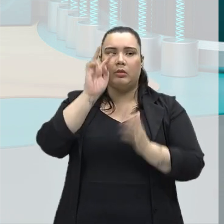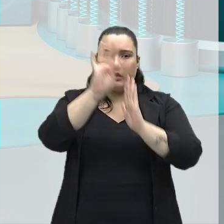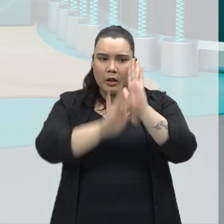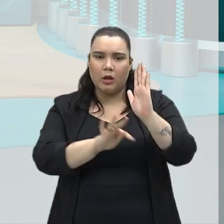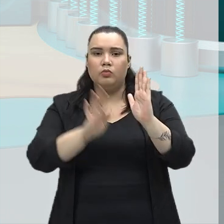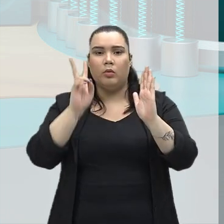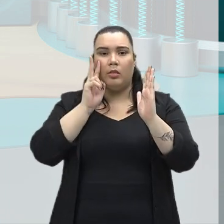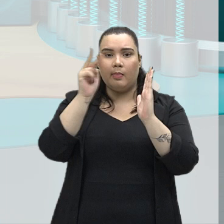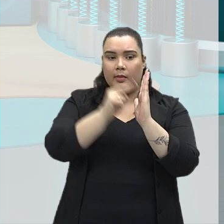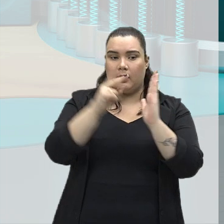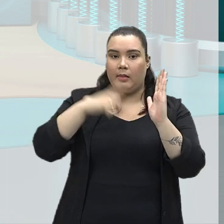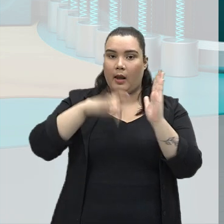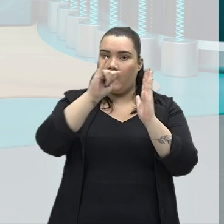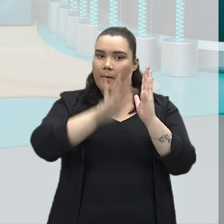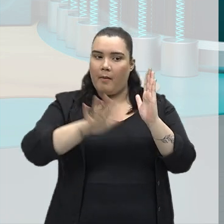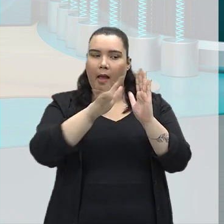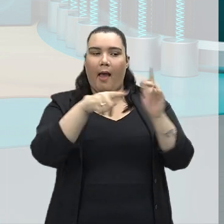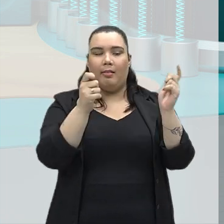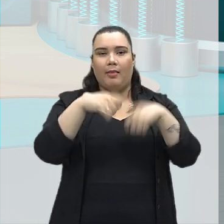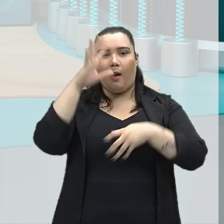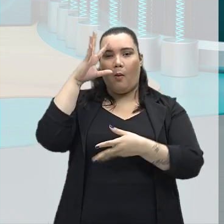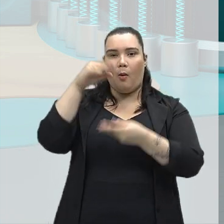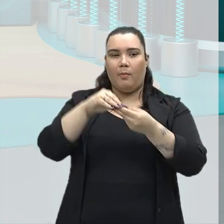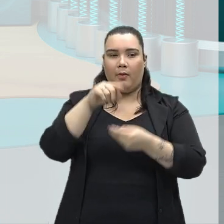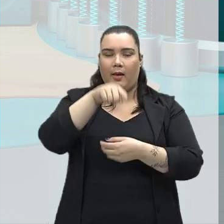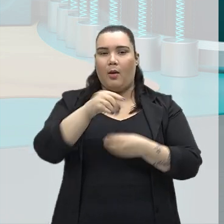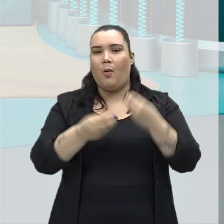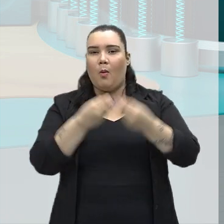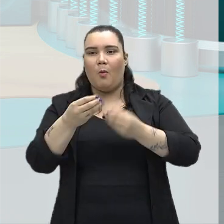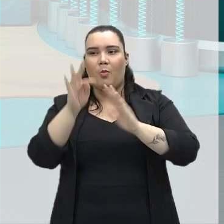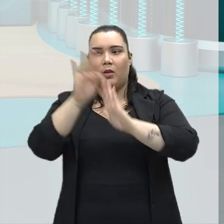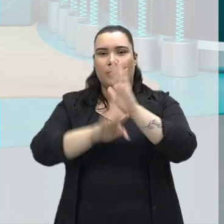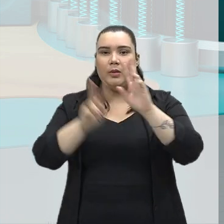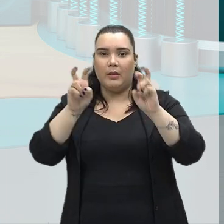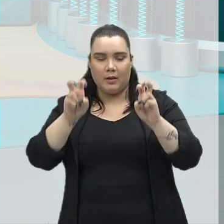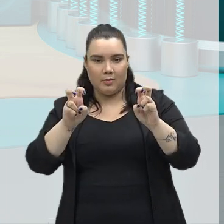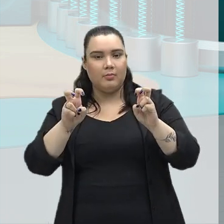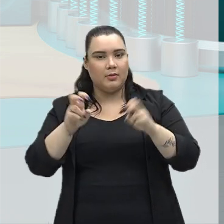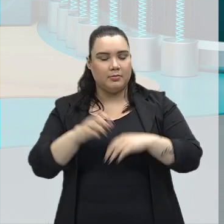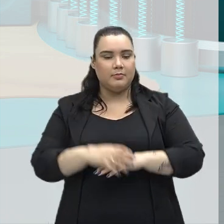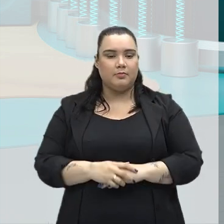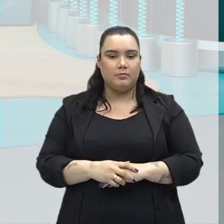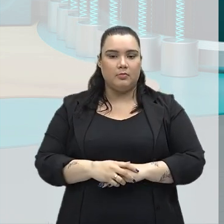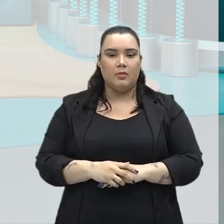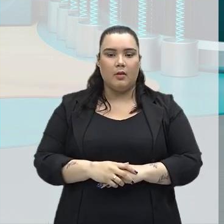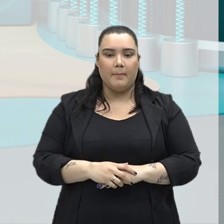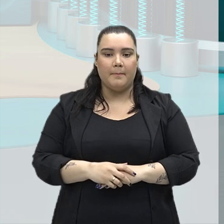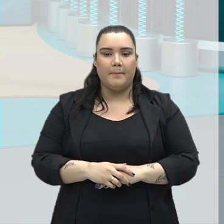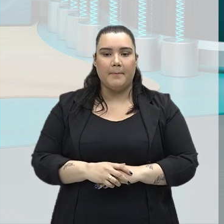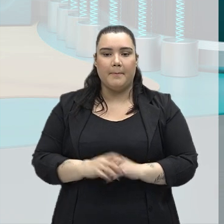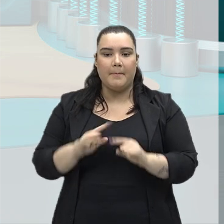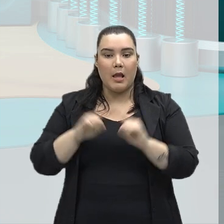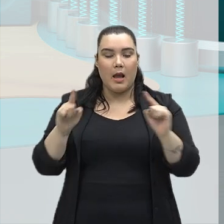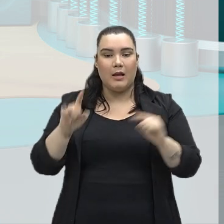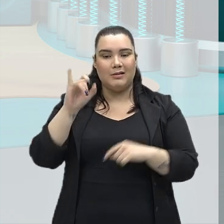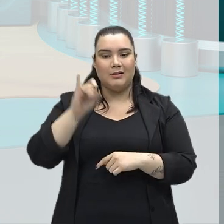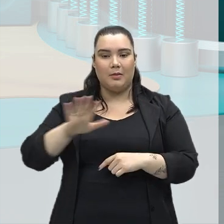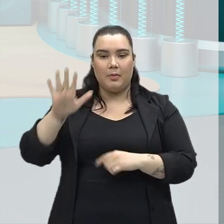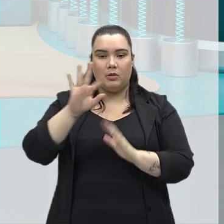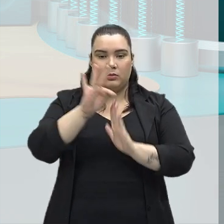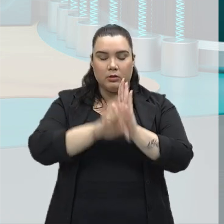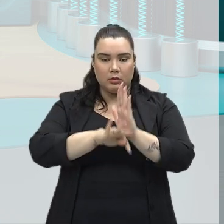texto. Então, a imagem ali, ela não é para enfeitar, não. Aí, para ficar bonitinho, fica legal. Porém, as imagens nos textos, elas